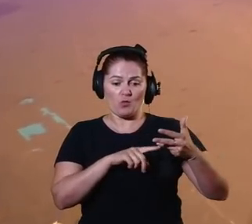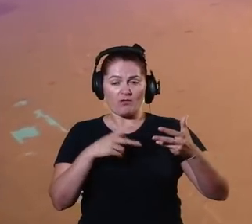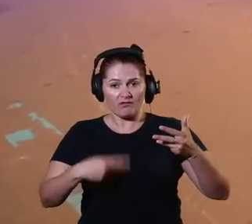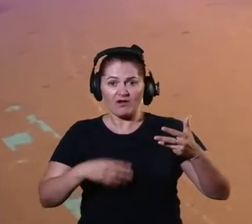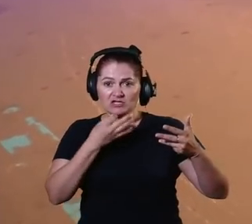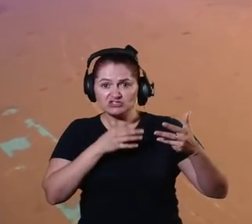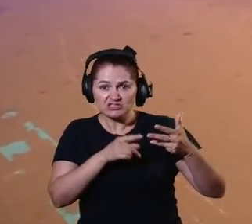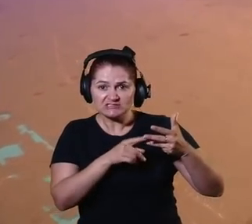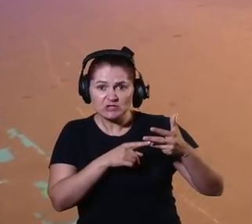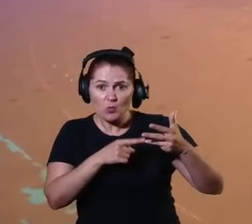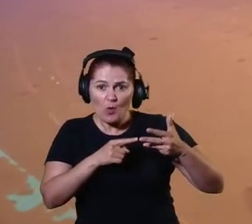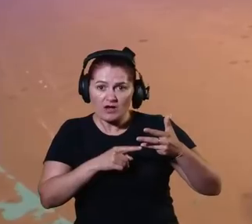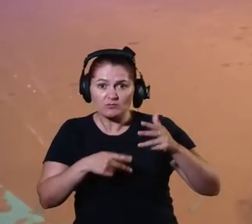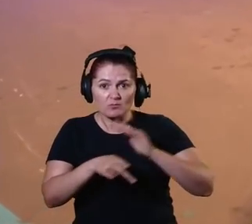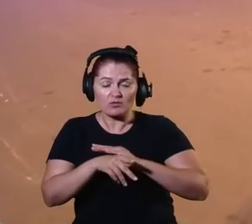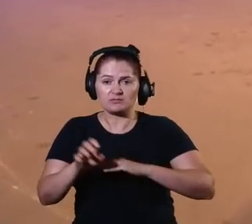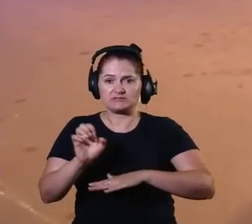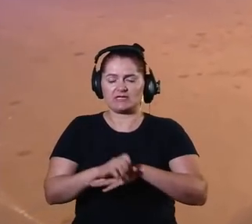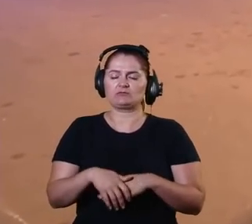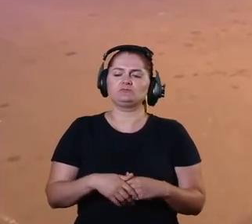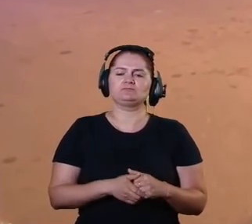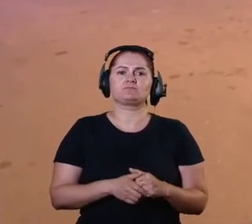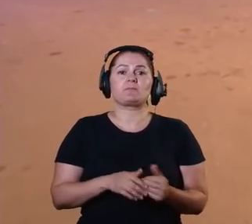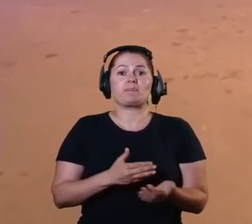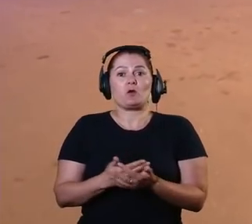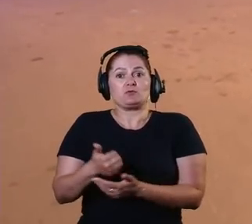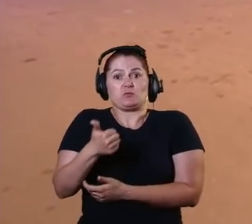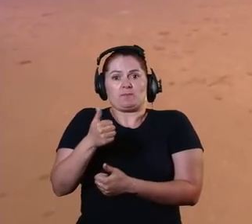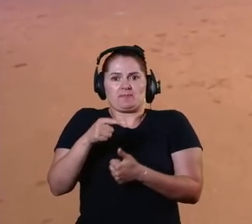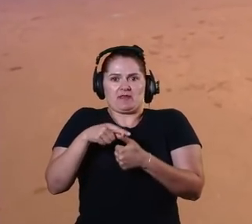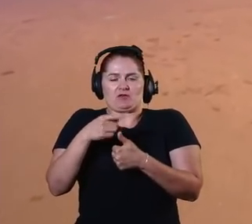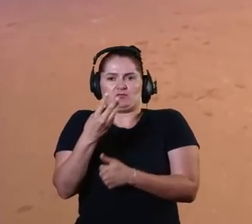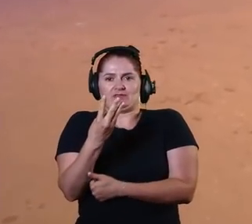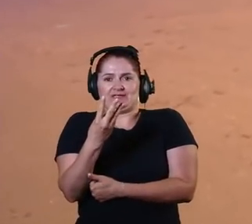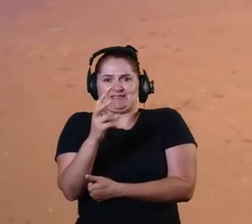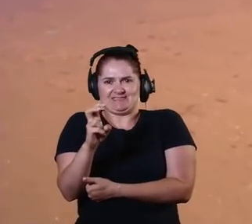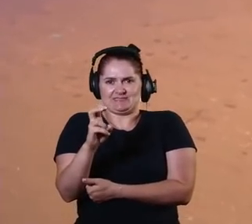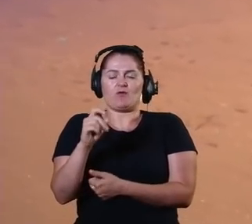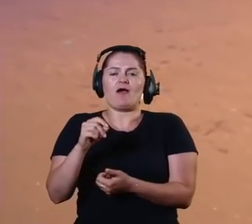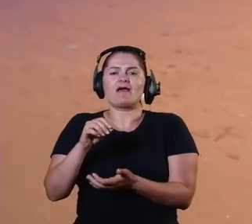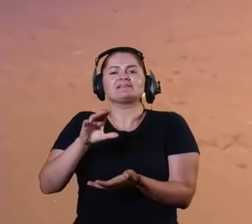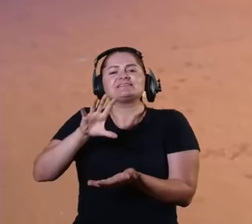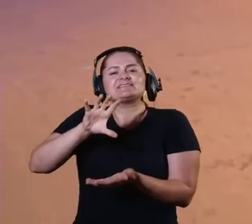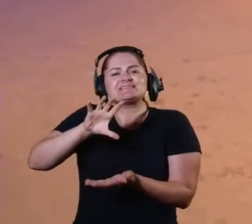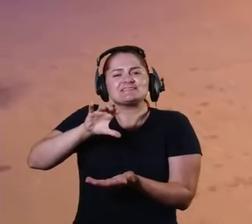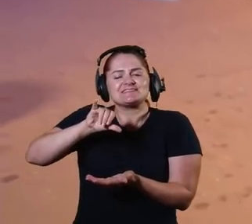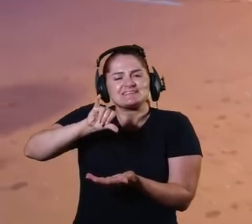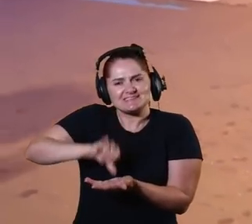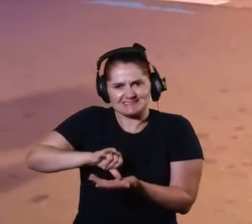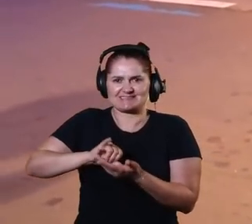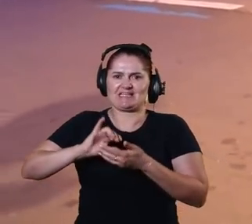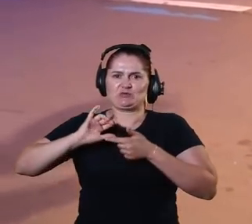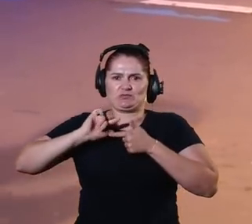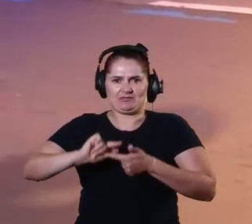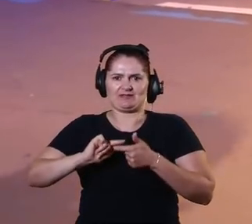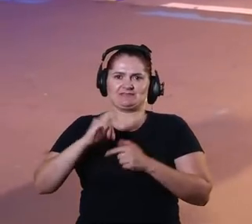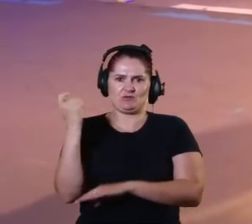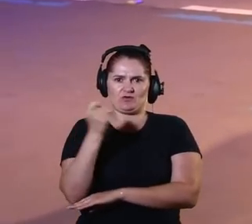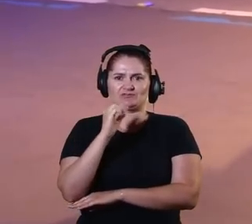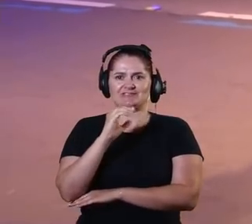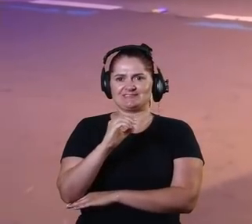CTGs, a partir do 35, né, começou-se então o Centro de Tradições Gaúchas nas cidades do Rio Grande do